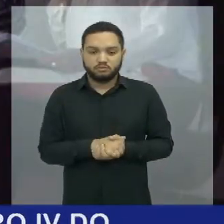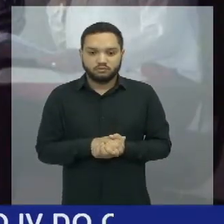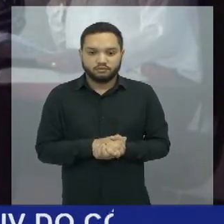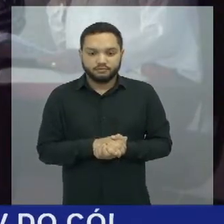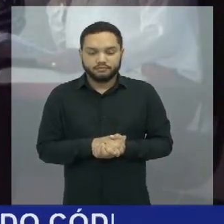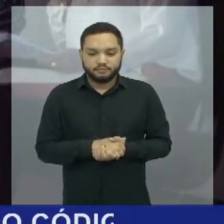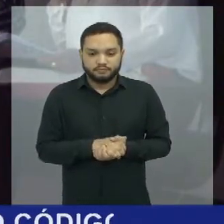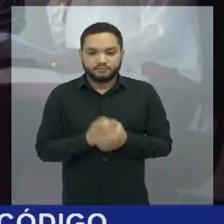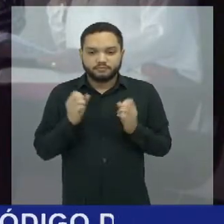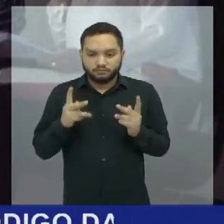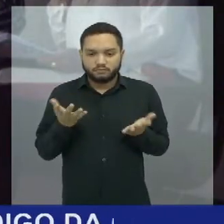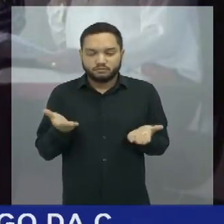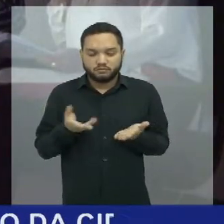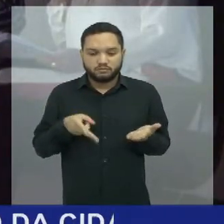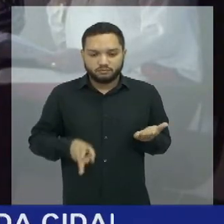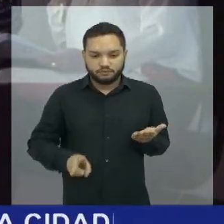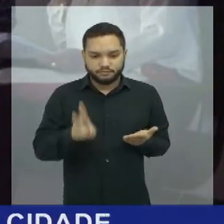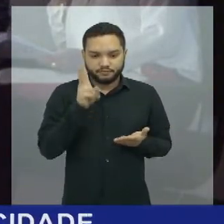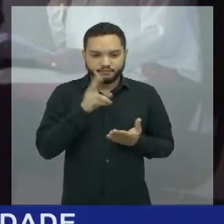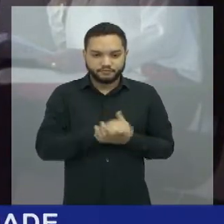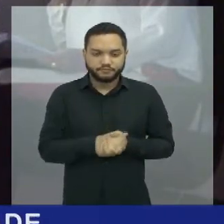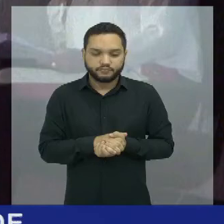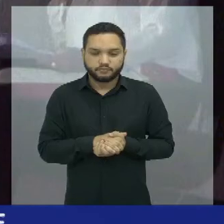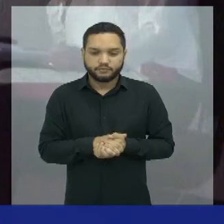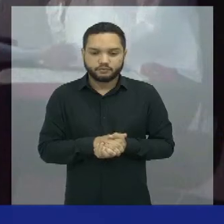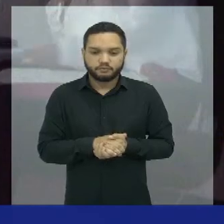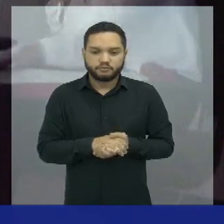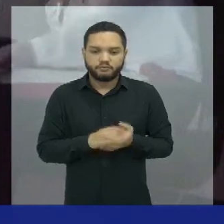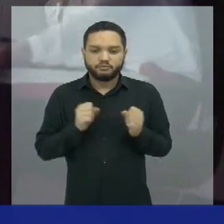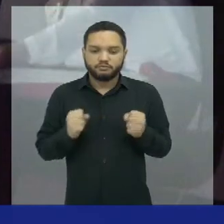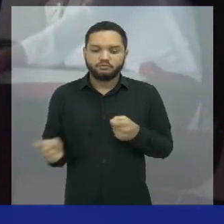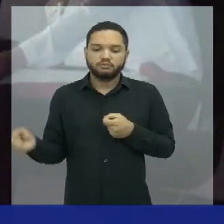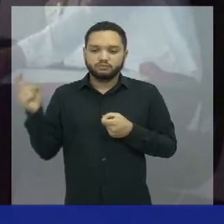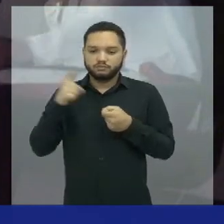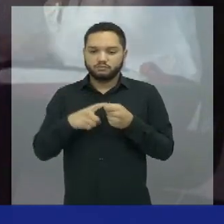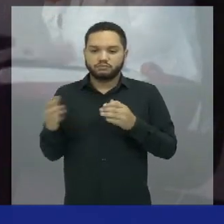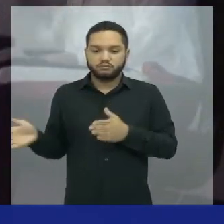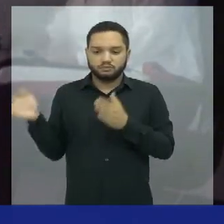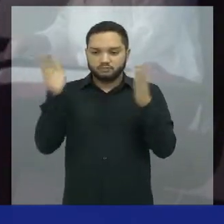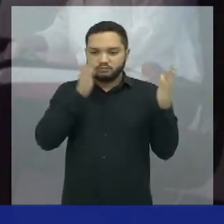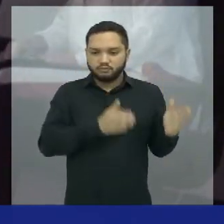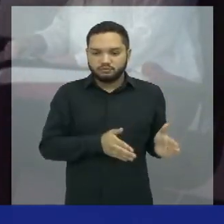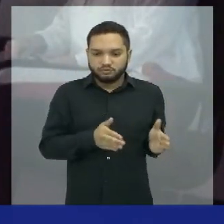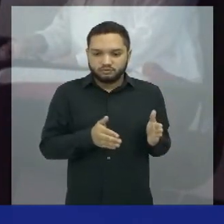Muito bem, vamos dar prosseguimento. Pode voltar para o slide anterior,